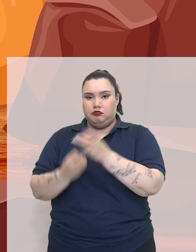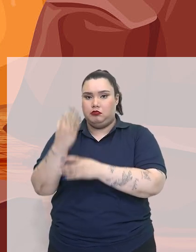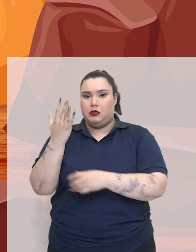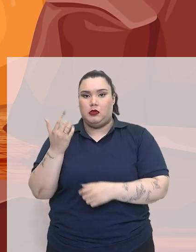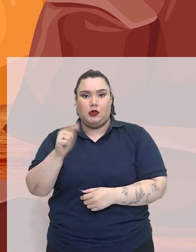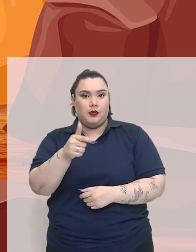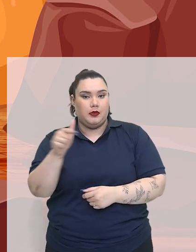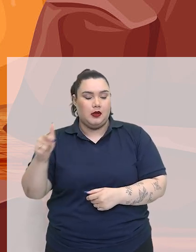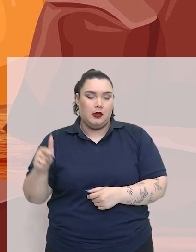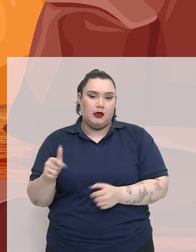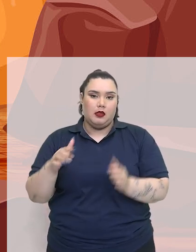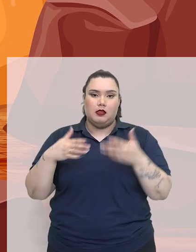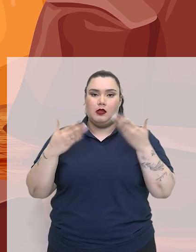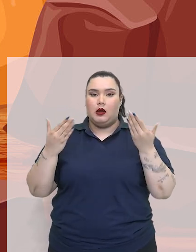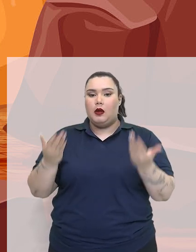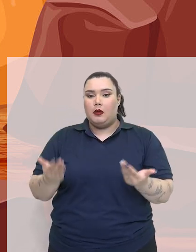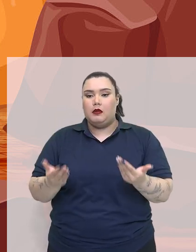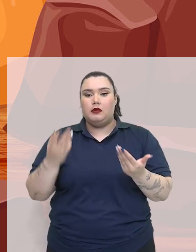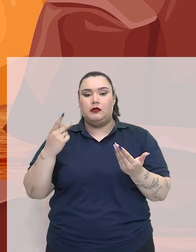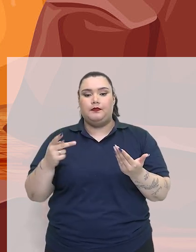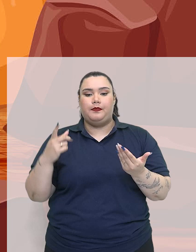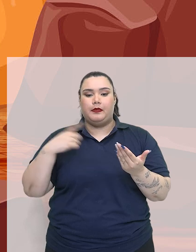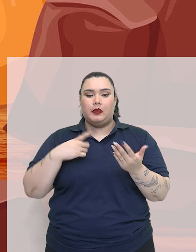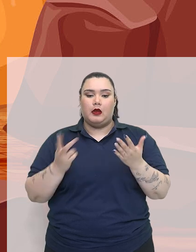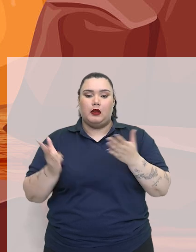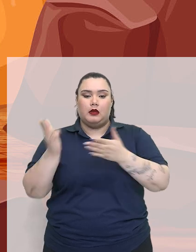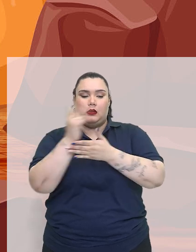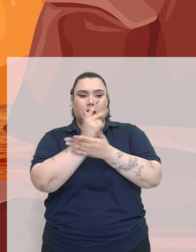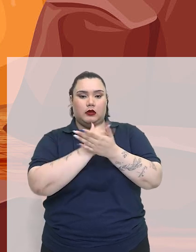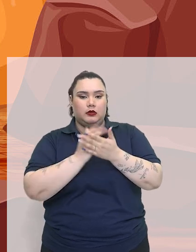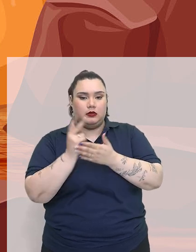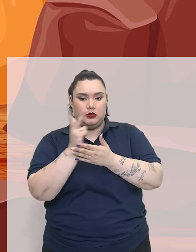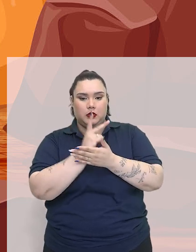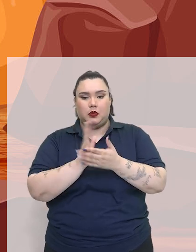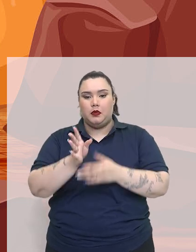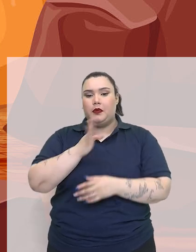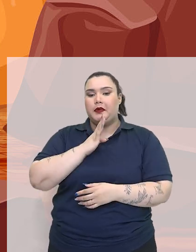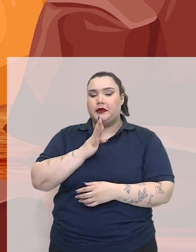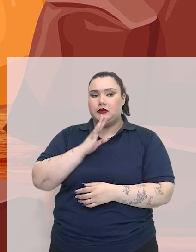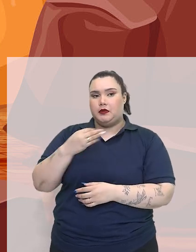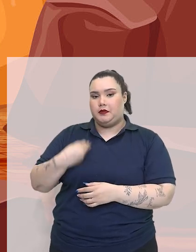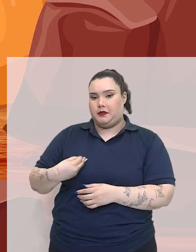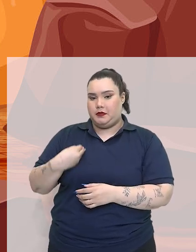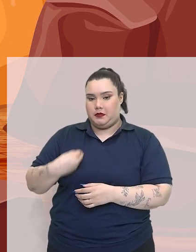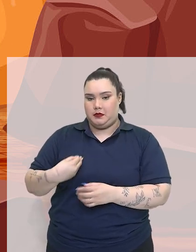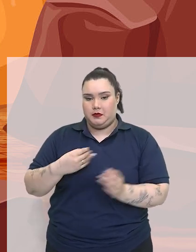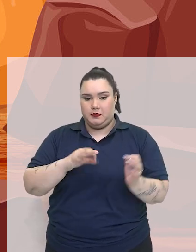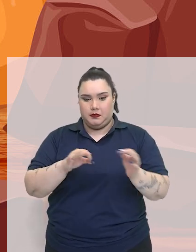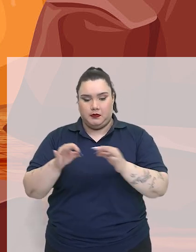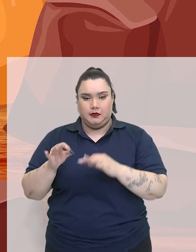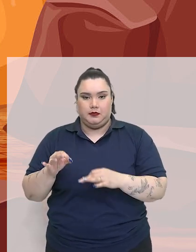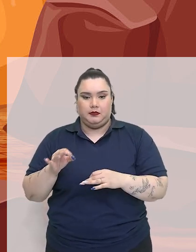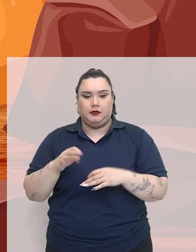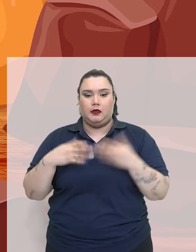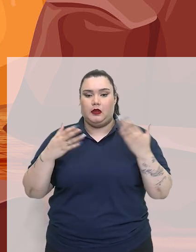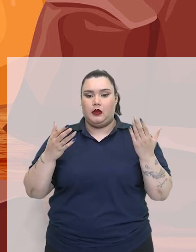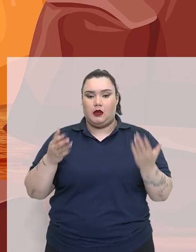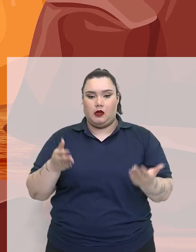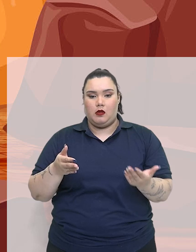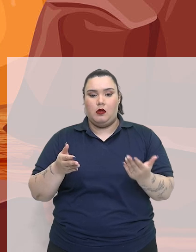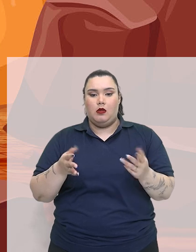desenvolvida, não é? Então, eles desenhavam aquilo que eles conheciam, aquilo que eles vivenciavam, certo?